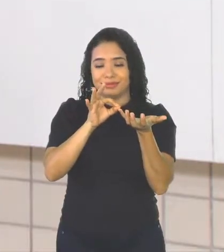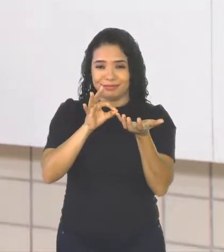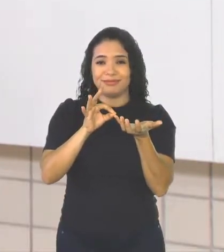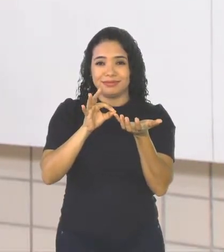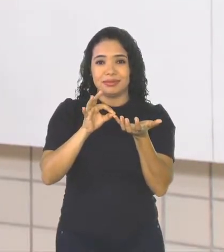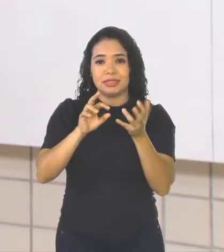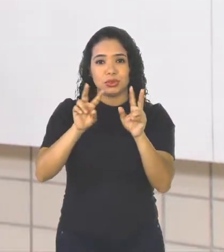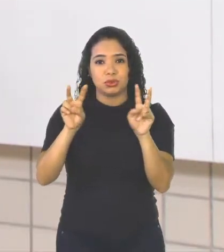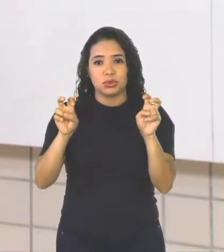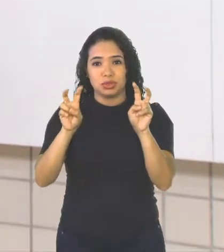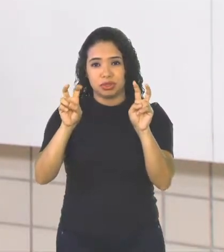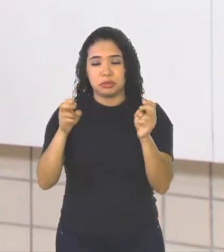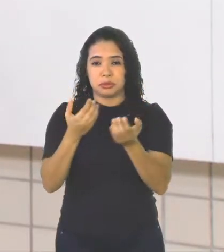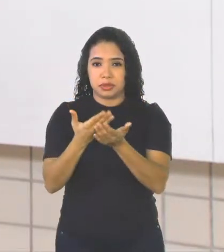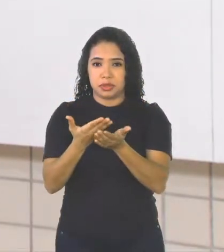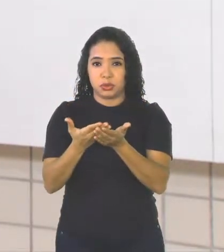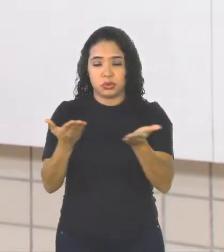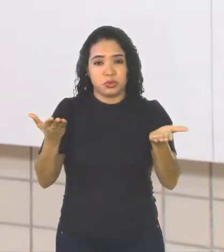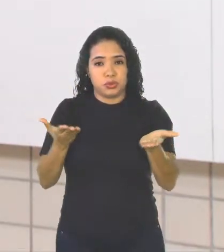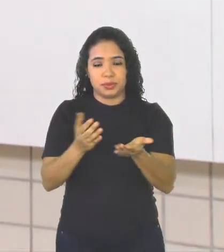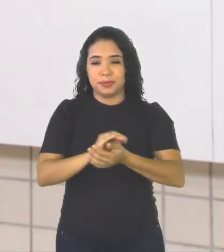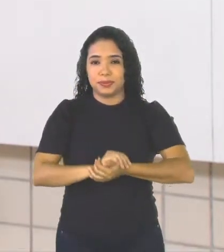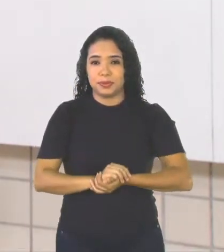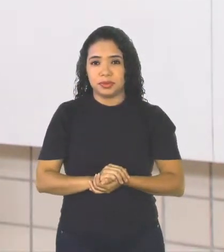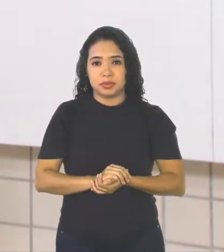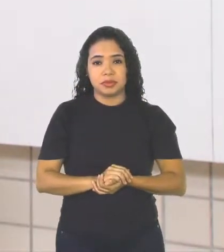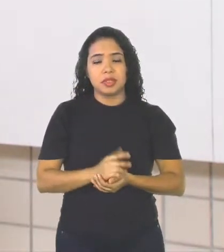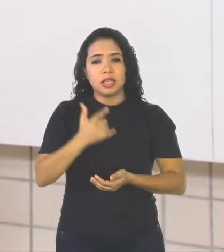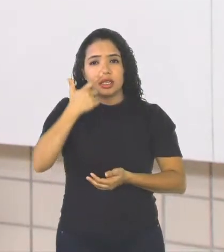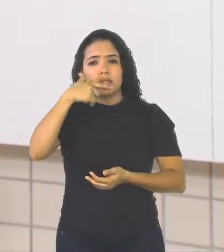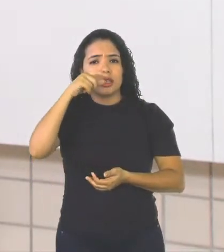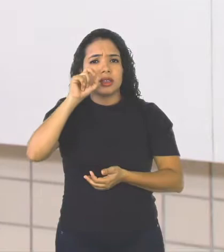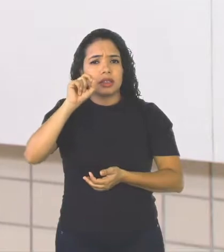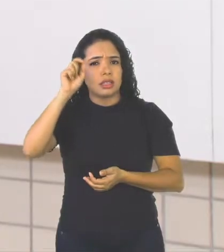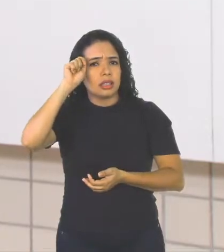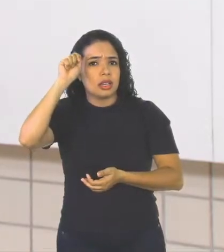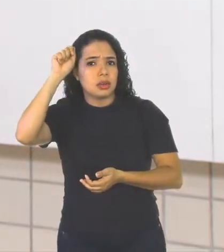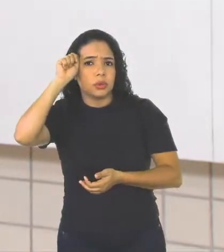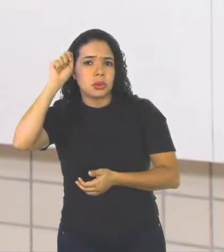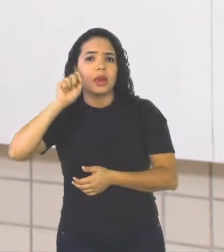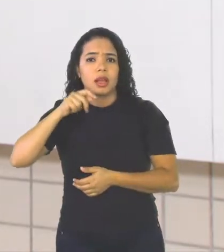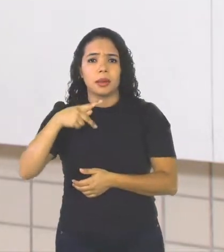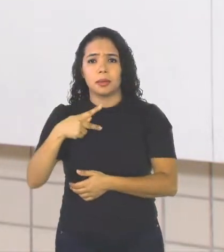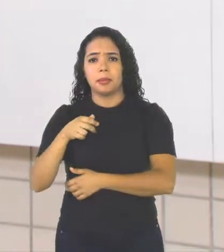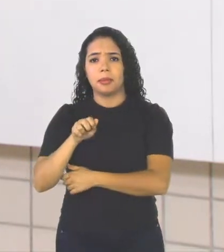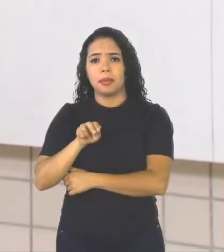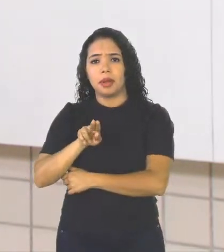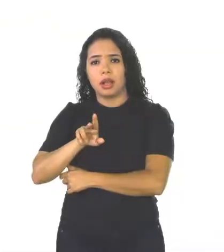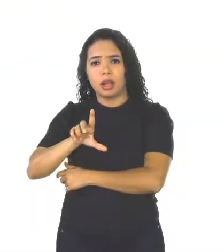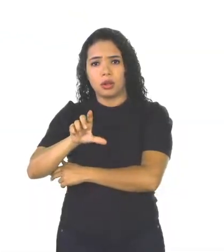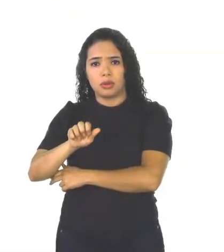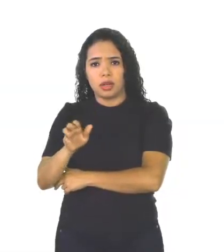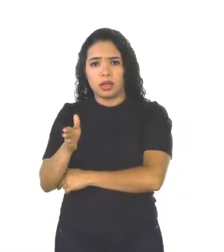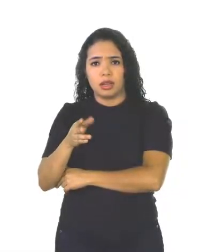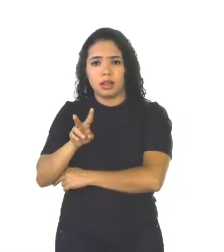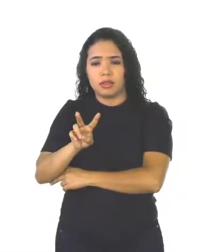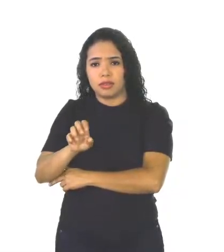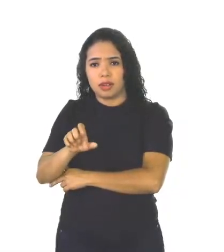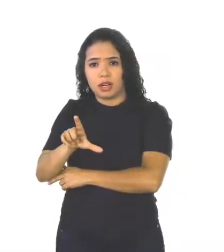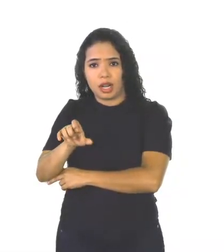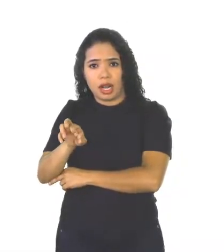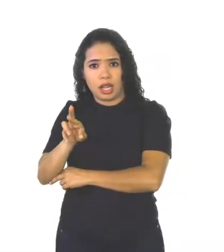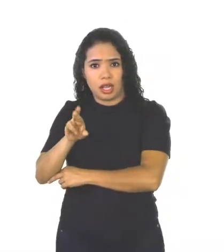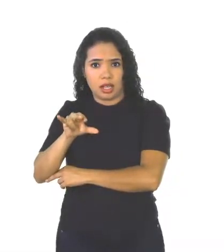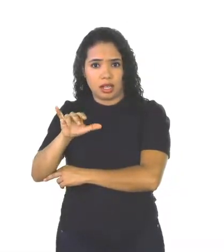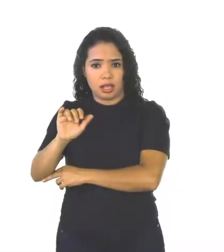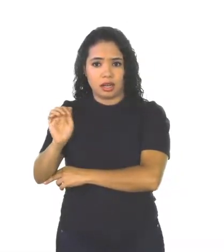A Beija-Flor e o Girassol. Quem escreveu essa história é a Paula Valéria Andrade. Olha que lindo aí na